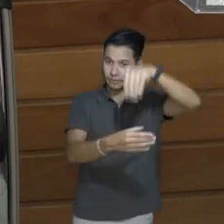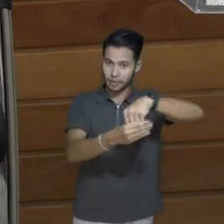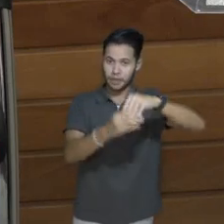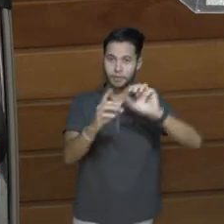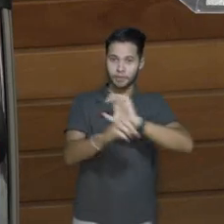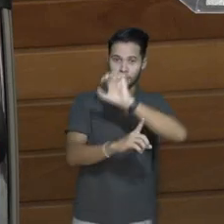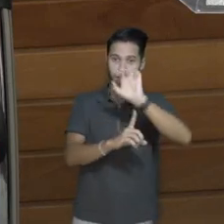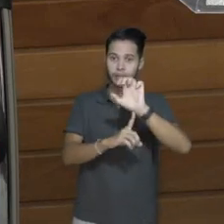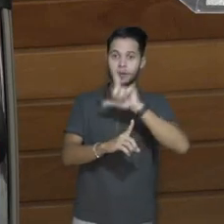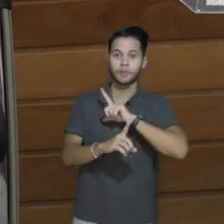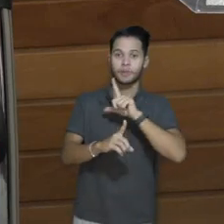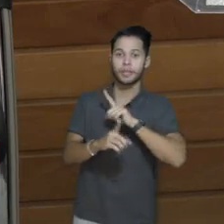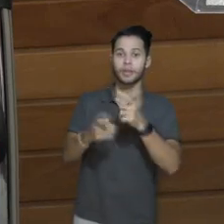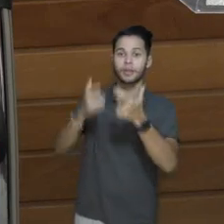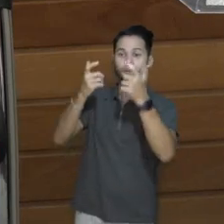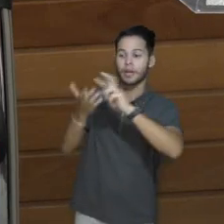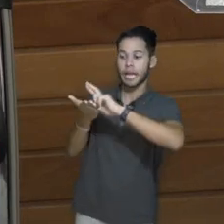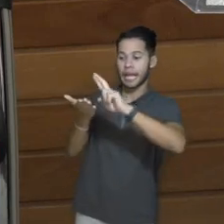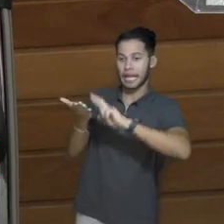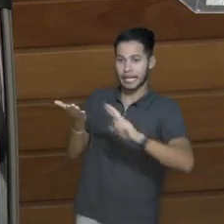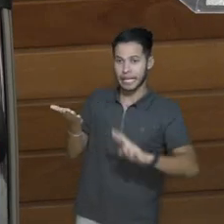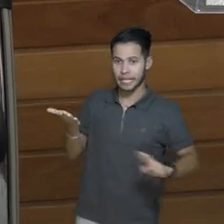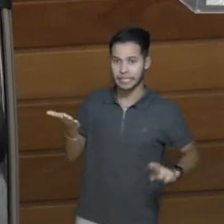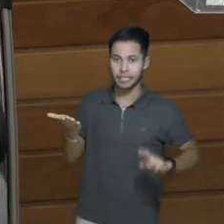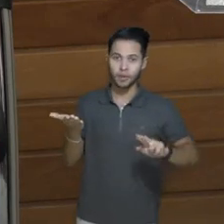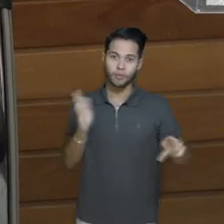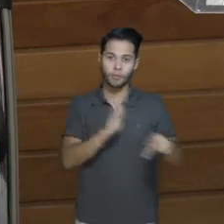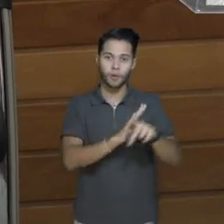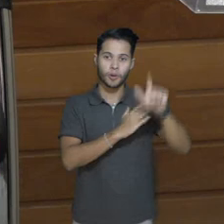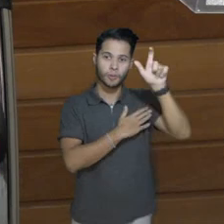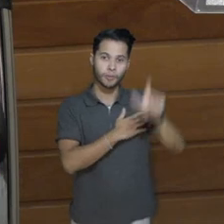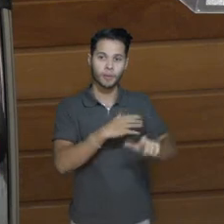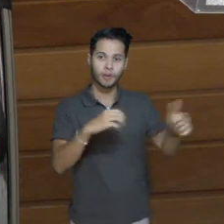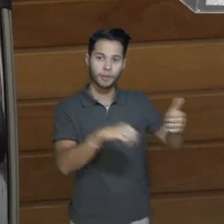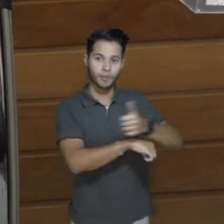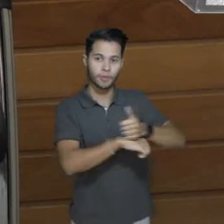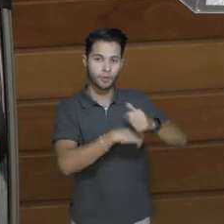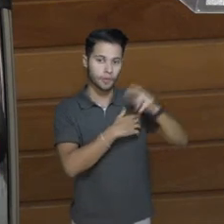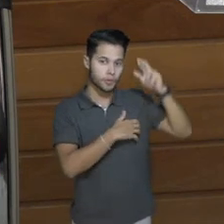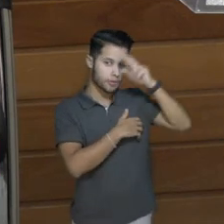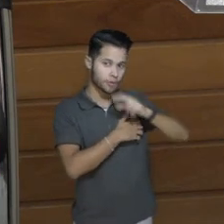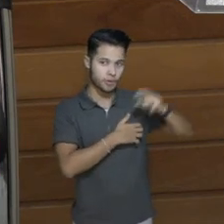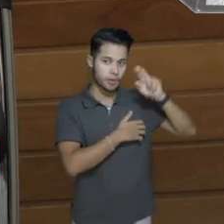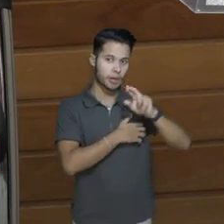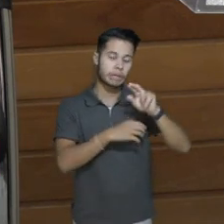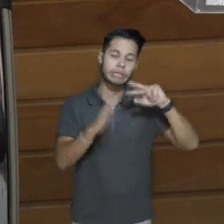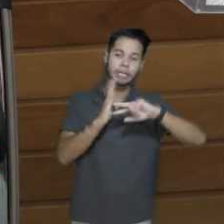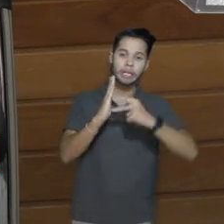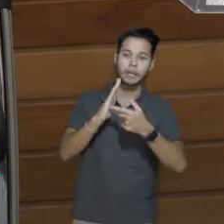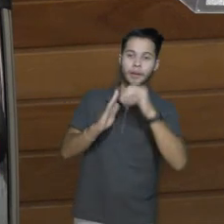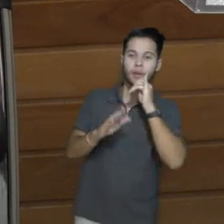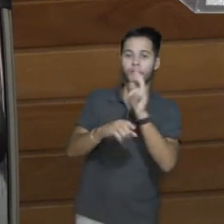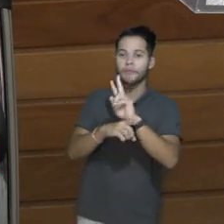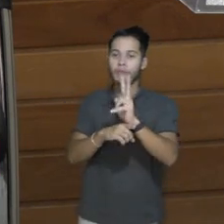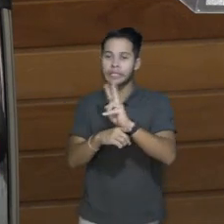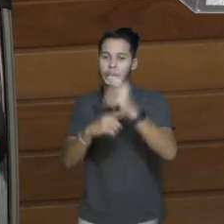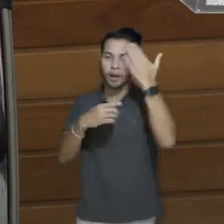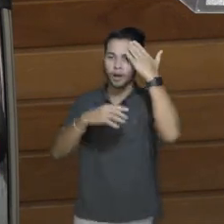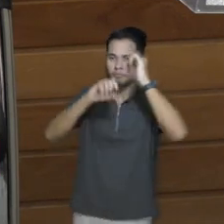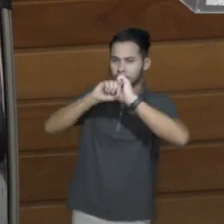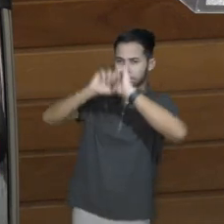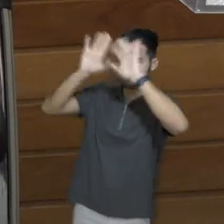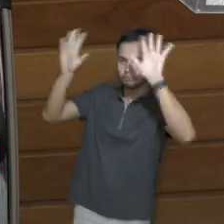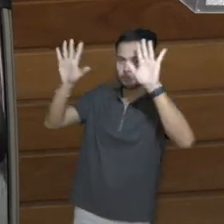arrecadação que são os fiscais de tributo que fazem e a parte do controle da da aplicação dos recursos públicos da fiscalização da Transparência